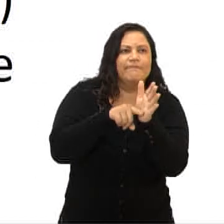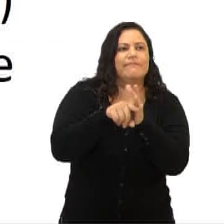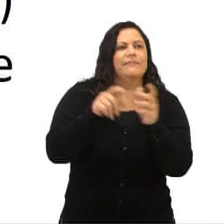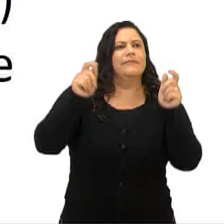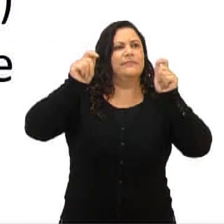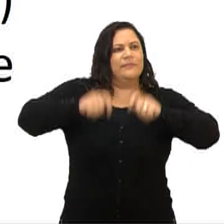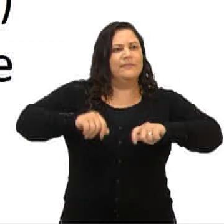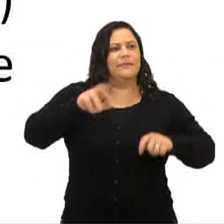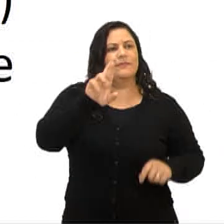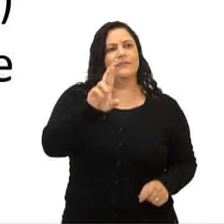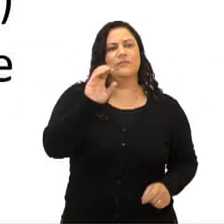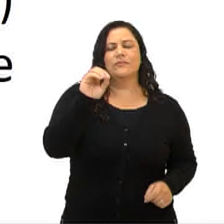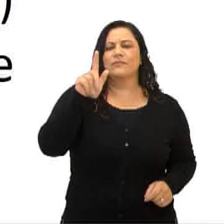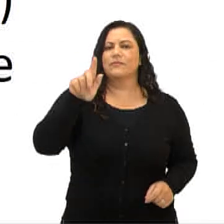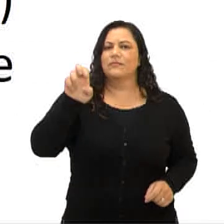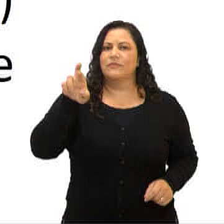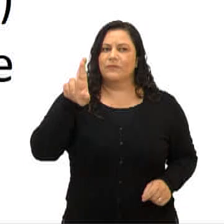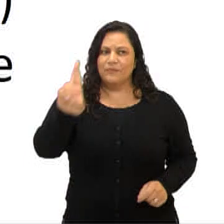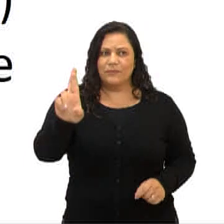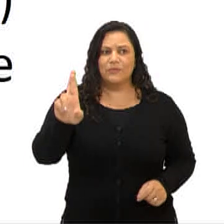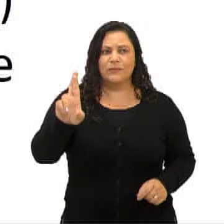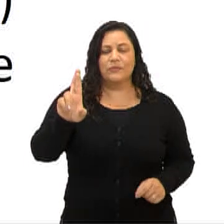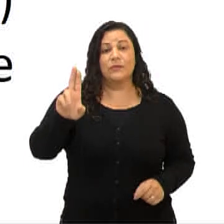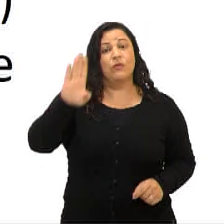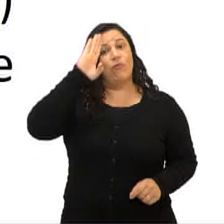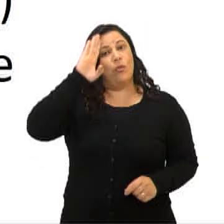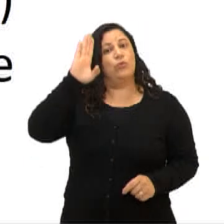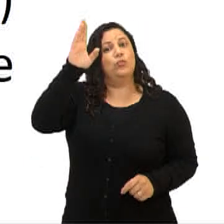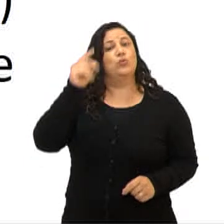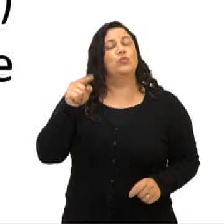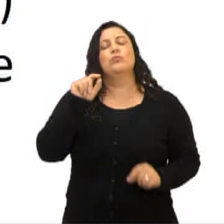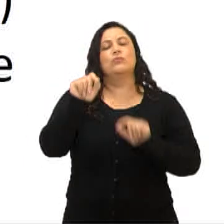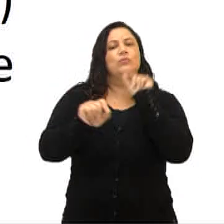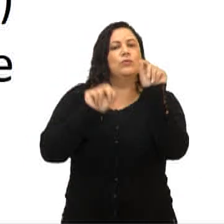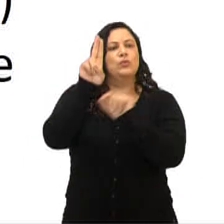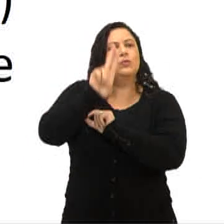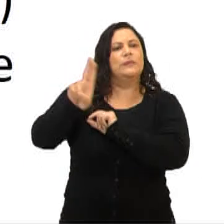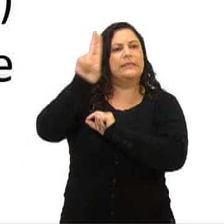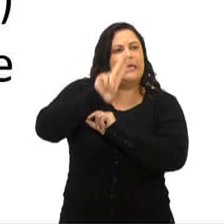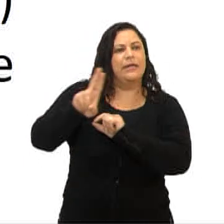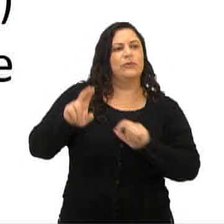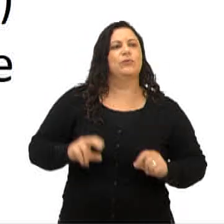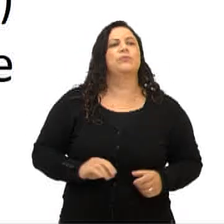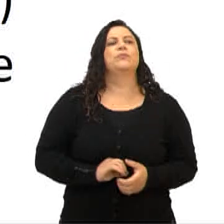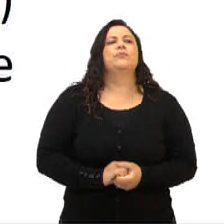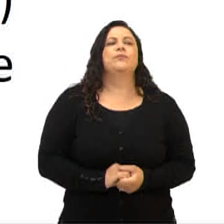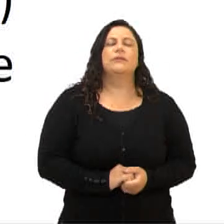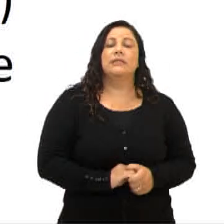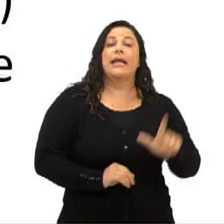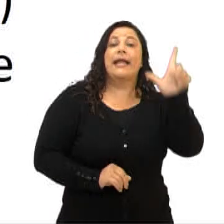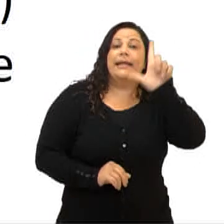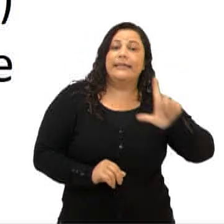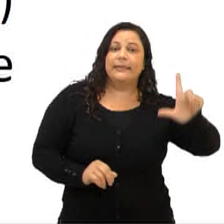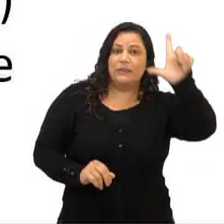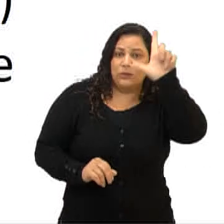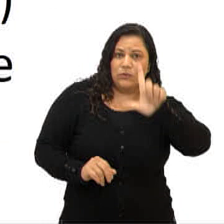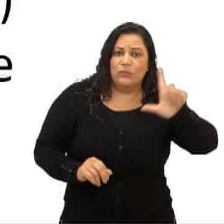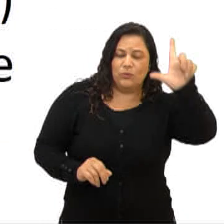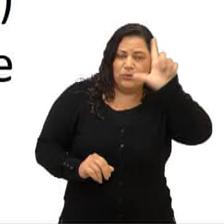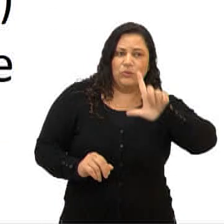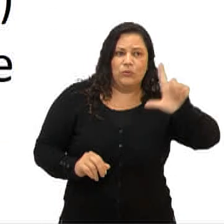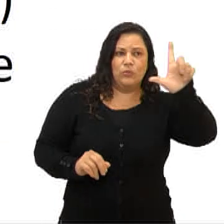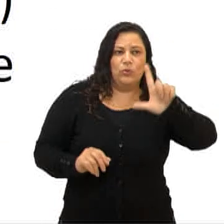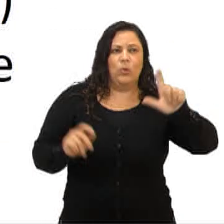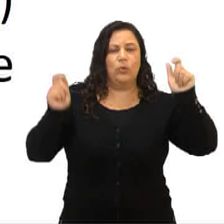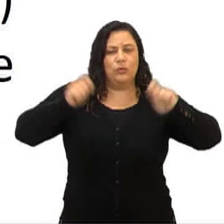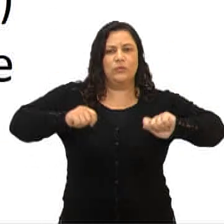realizou a exposição do Manet e os pós-impressionistas, na Grafton Galleries, em Londres. Tá? As três exposições foram